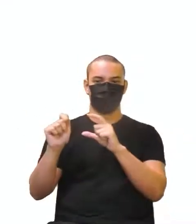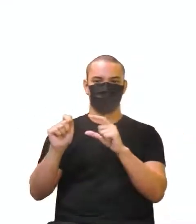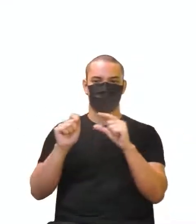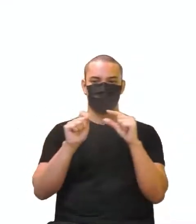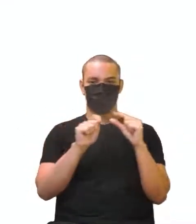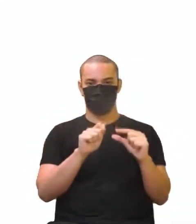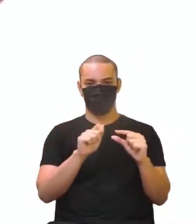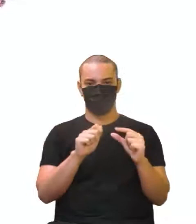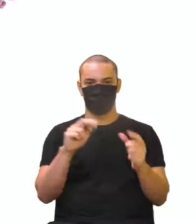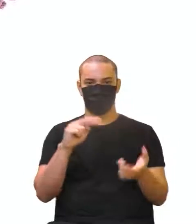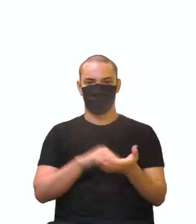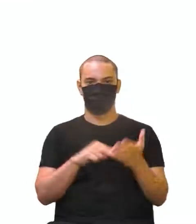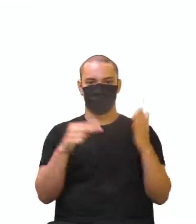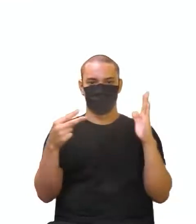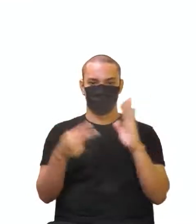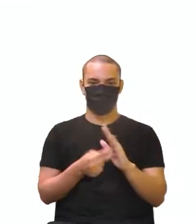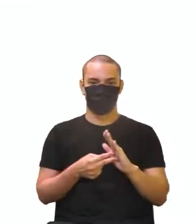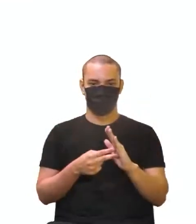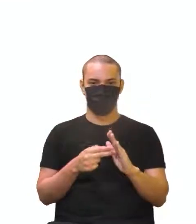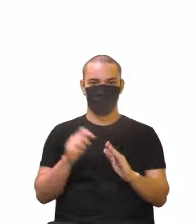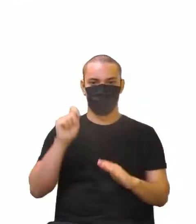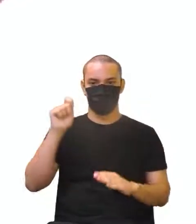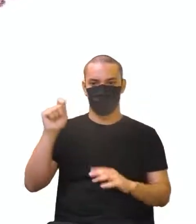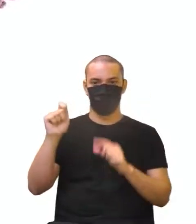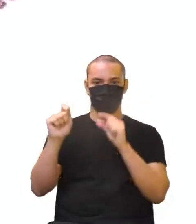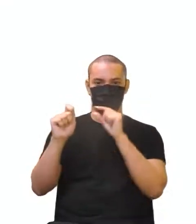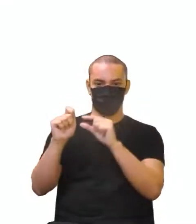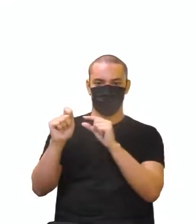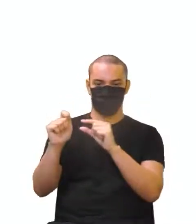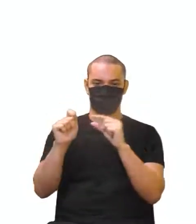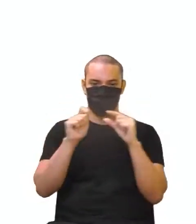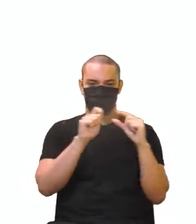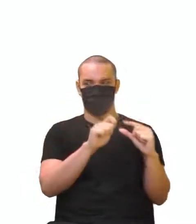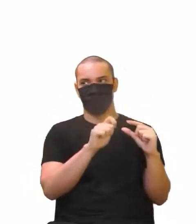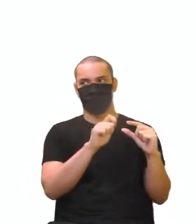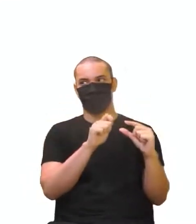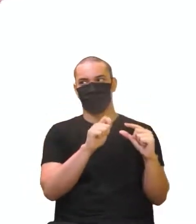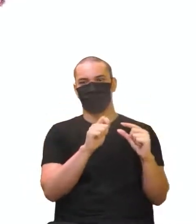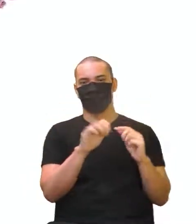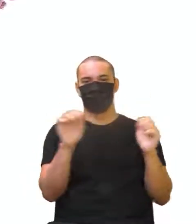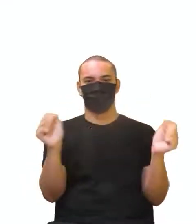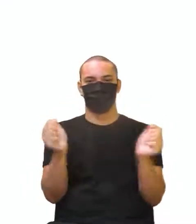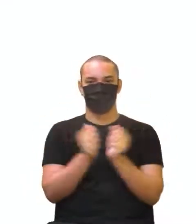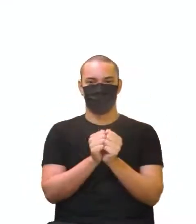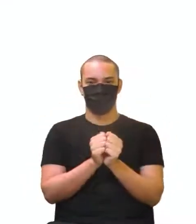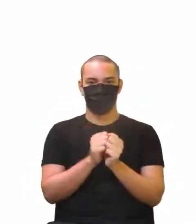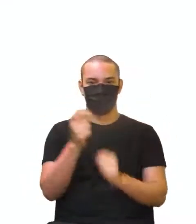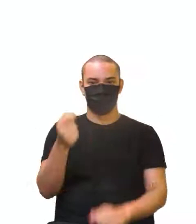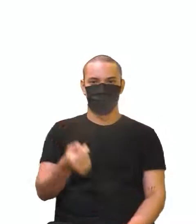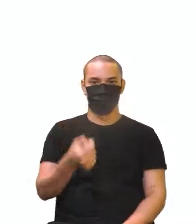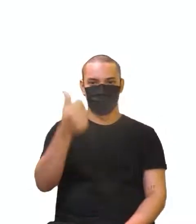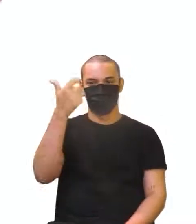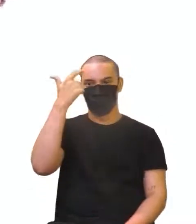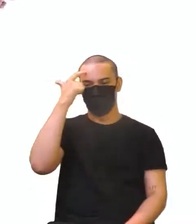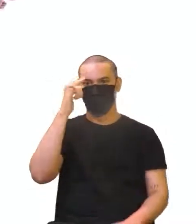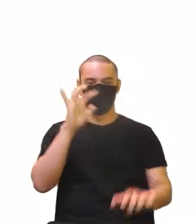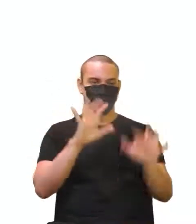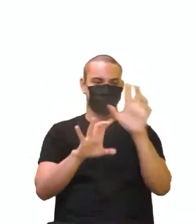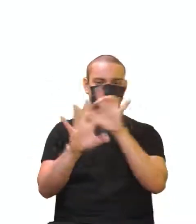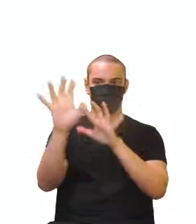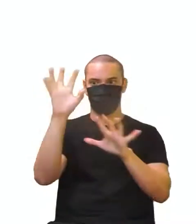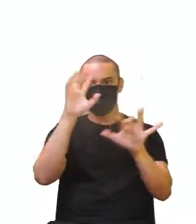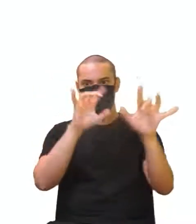dela. Vai formar um indivíduo azinho, azinho. Tá ficando tonto já, né? Do